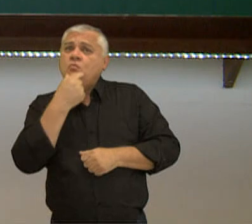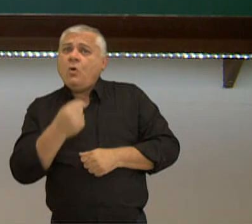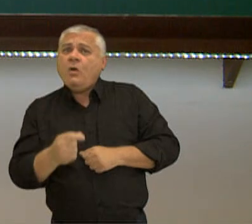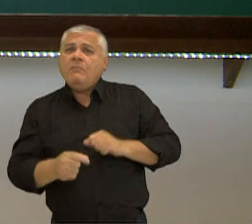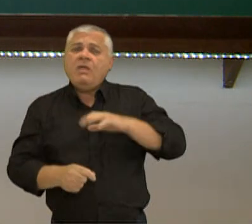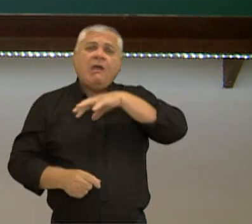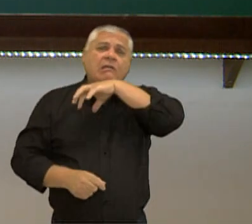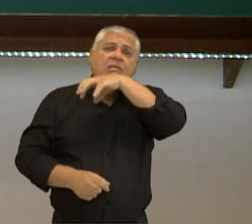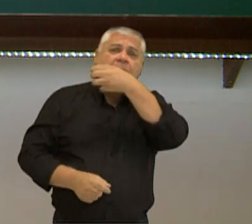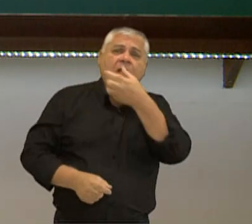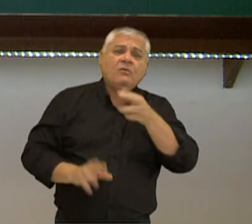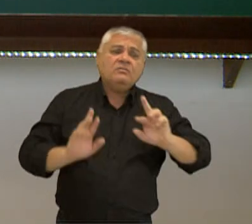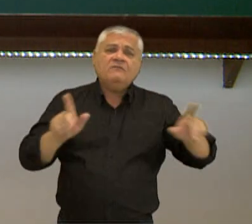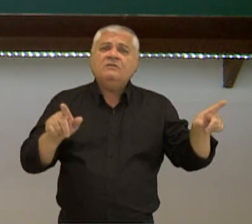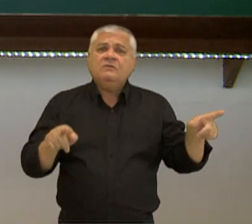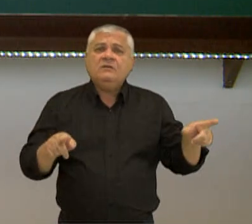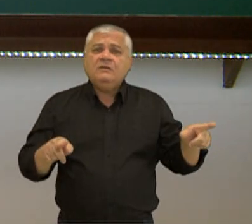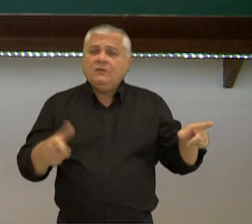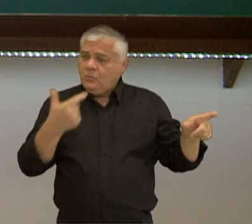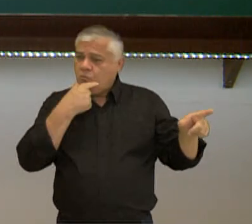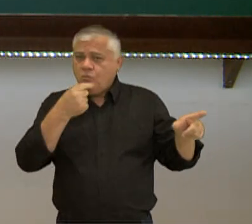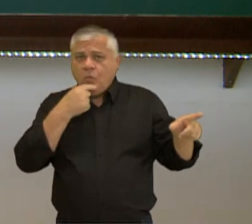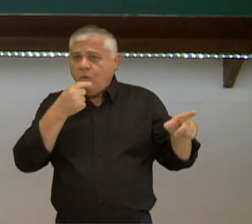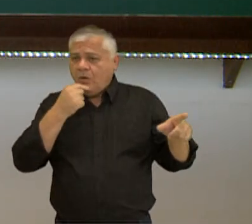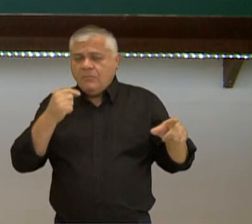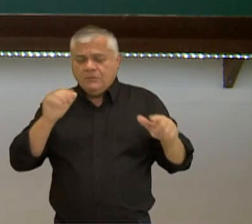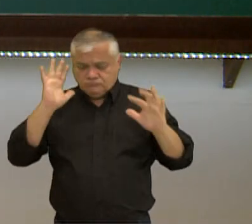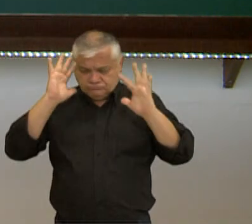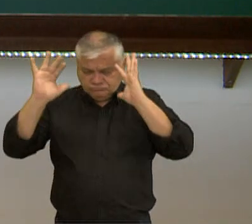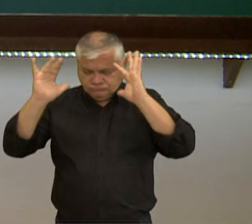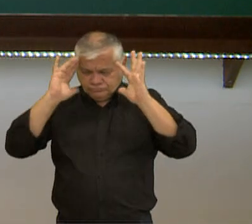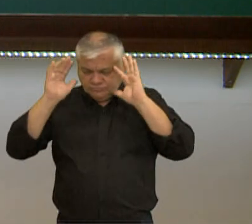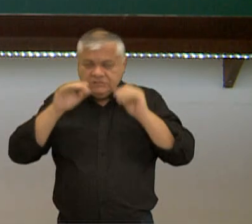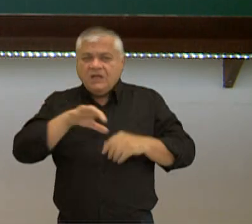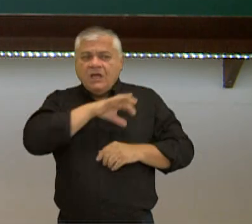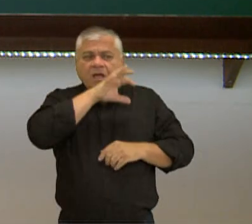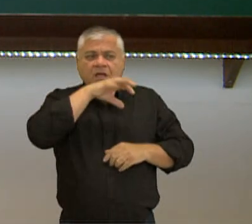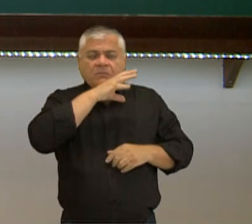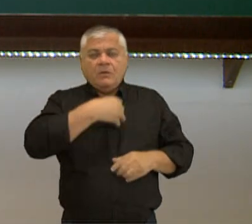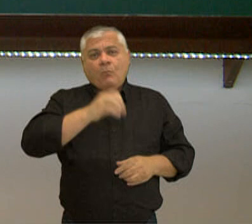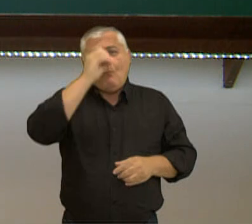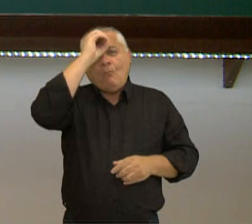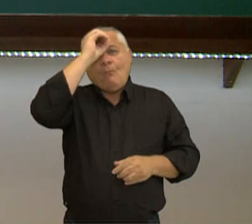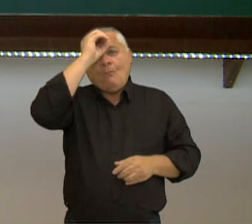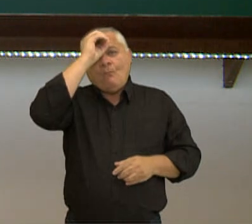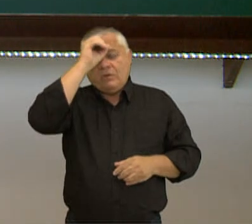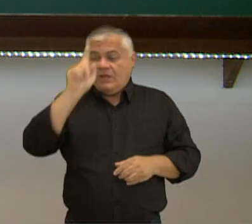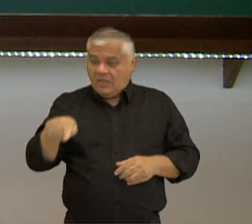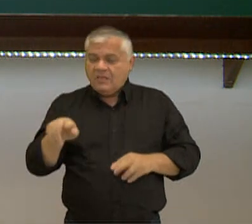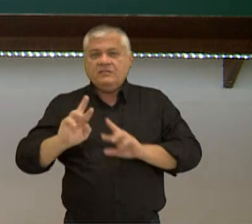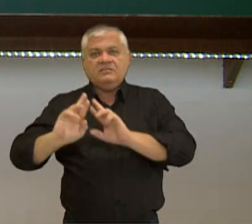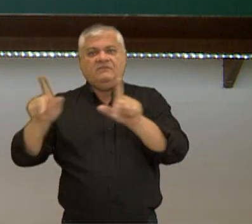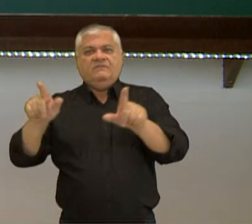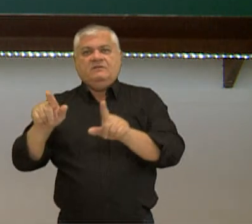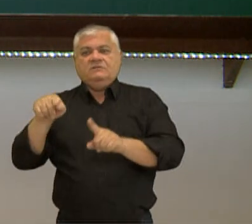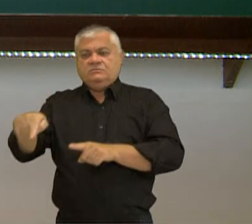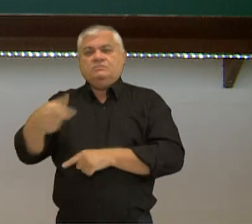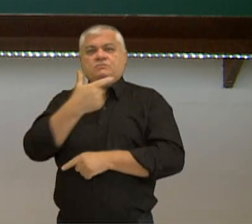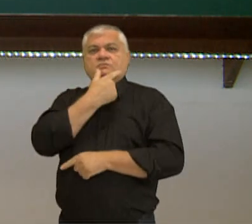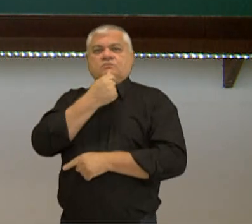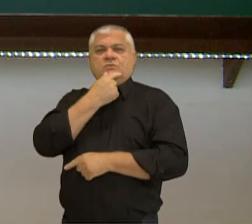animal? É a sua racionalidade. É a capacidade de você transformar o pensamento numa razão e você construir